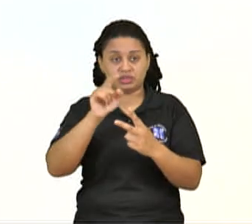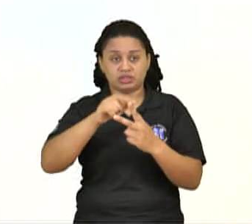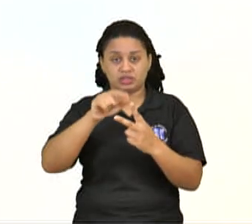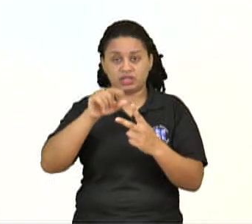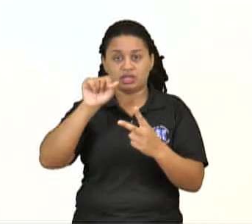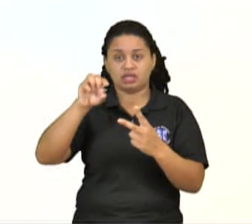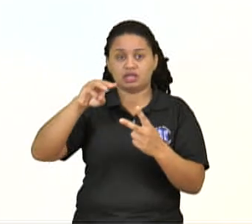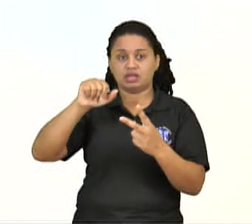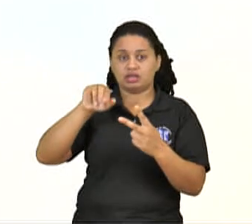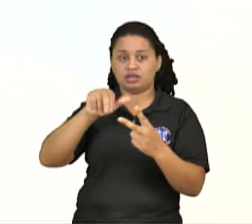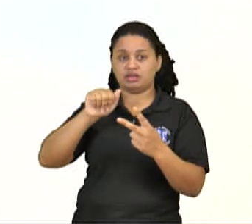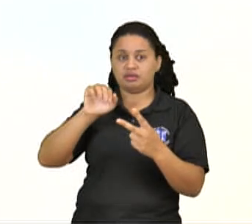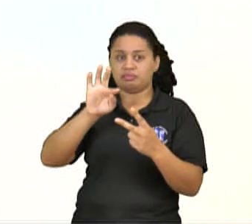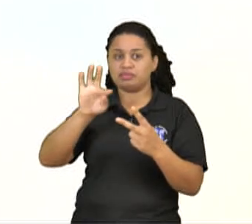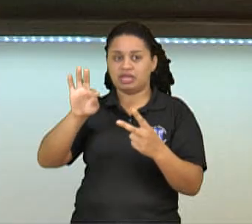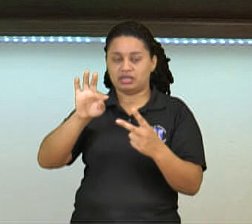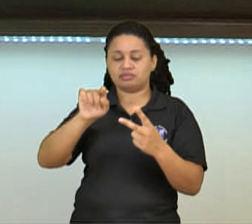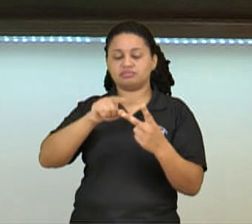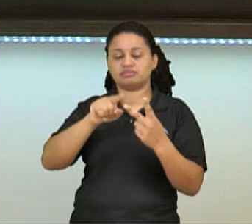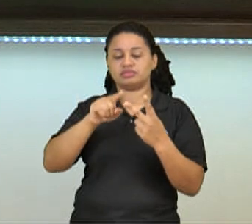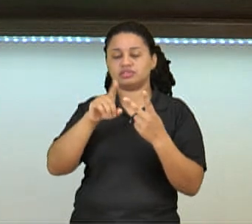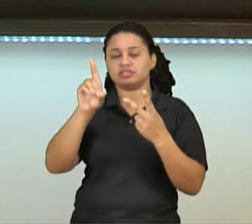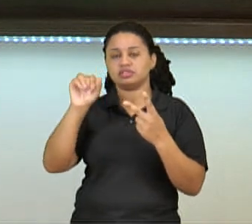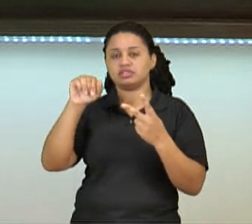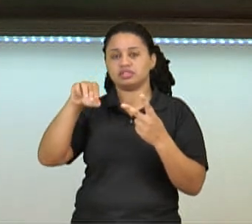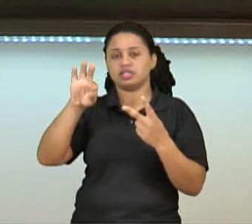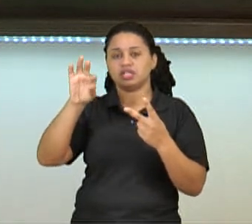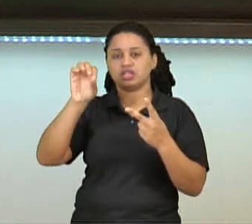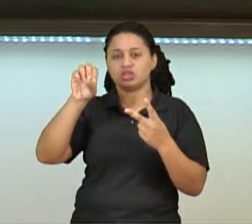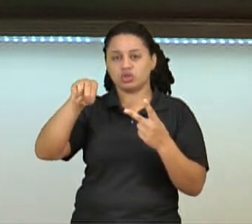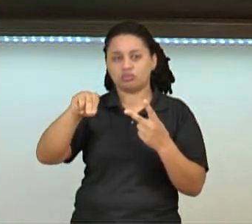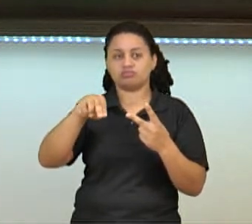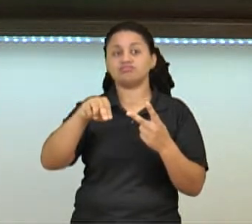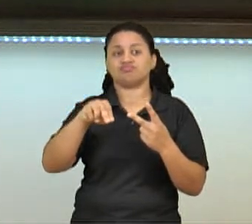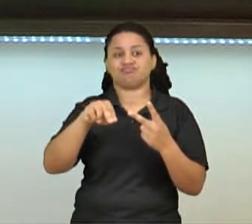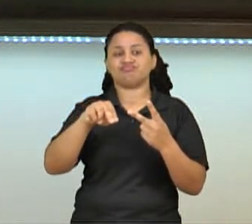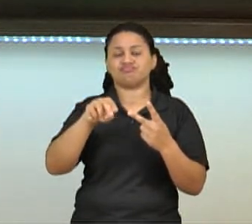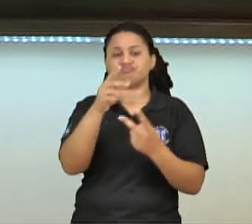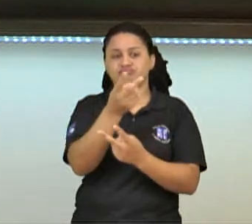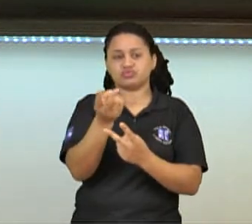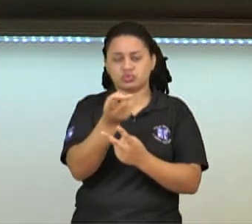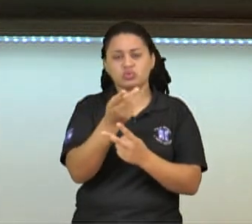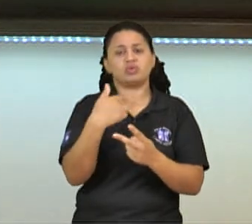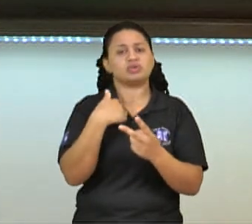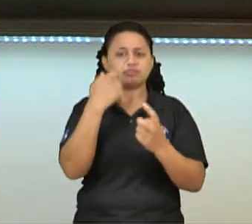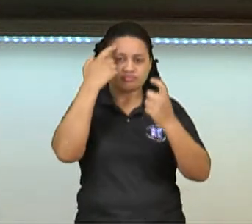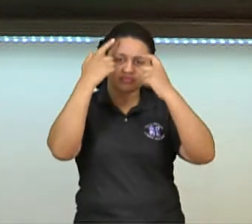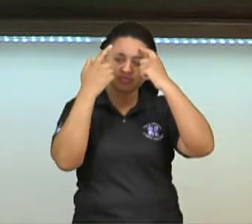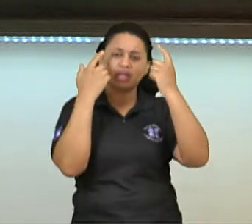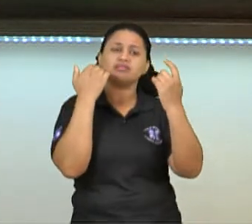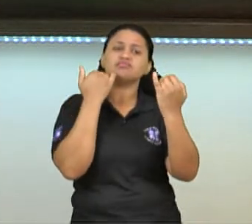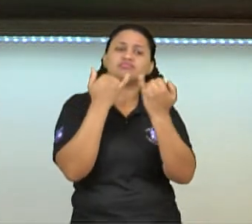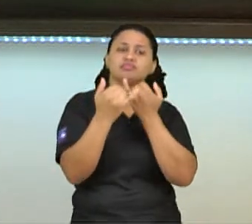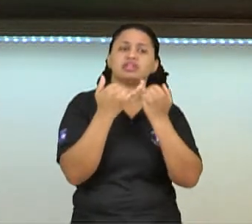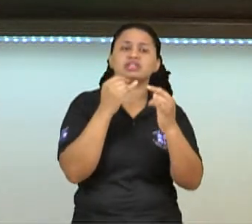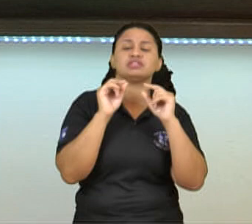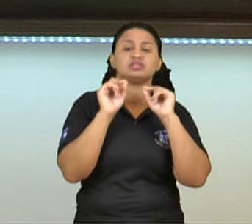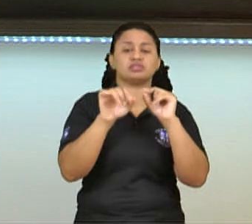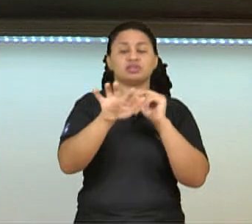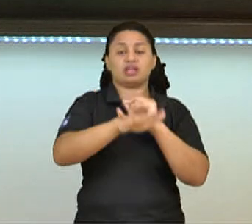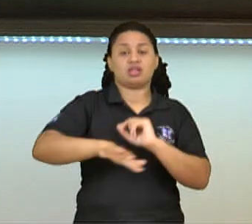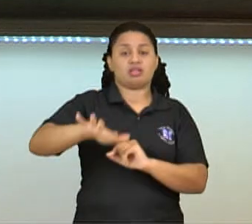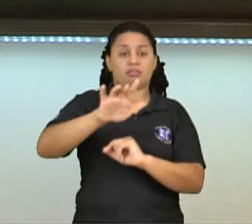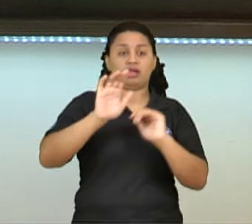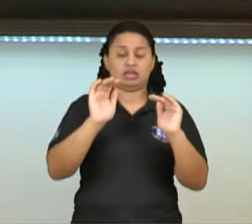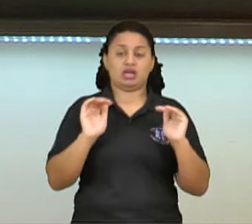e Danton. E os Cordeliers e os jacobinos tinham ideias bem próximas, sentavam-se próximos numa região, a